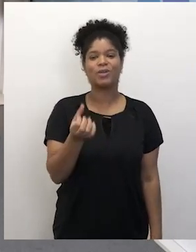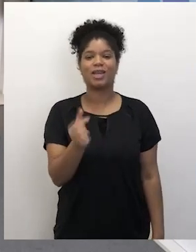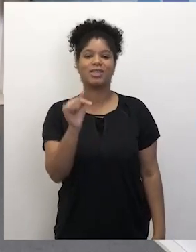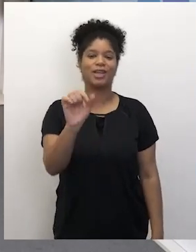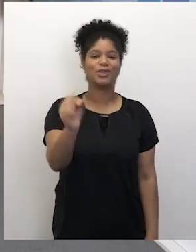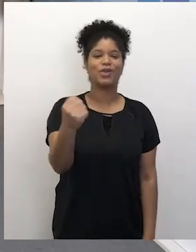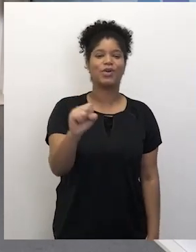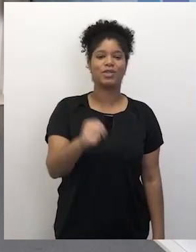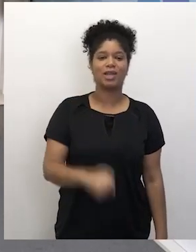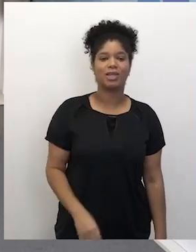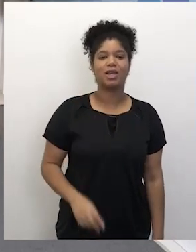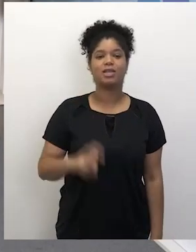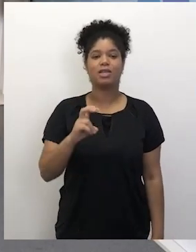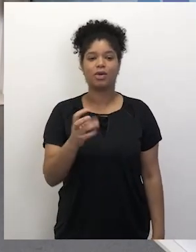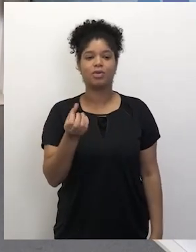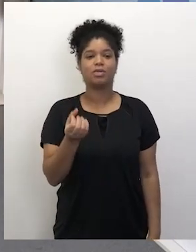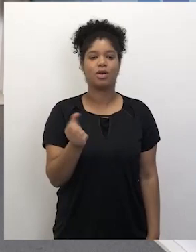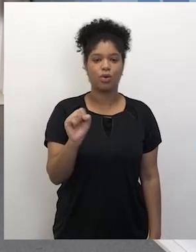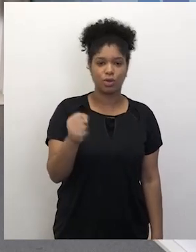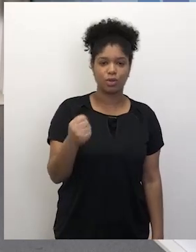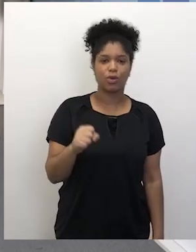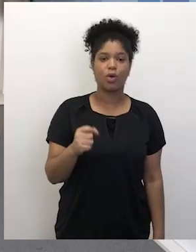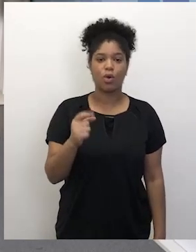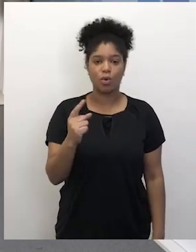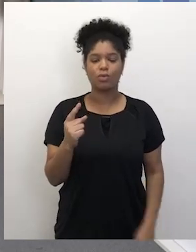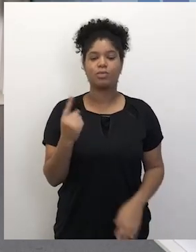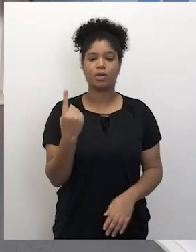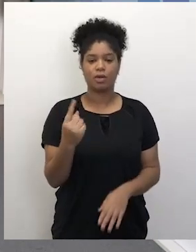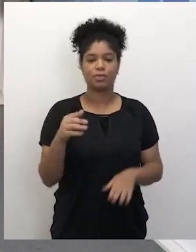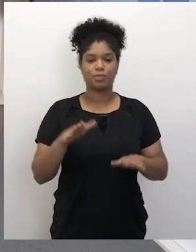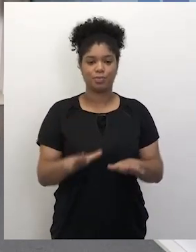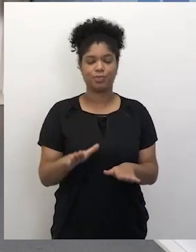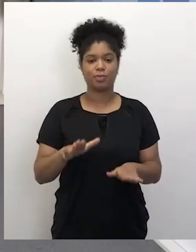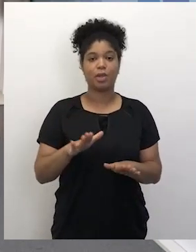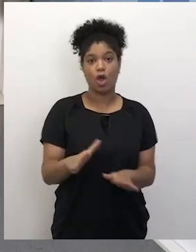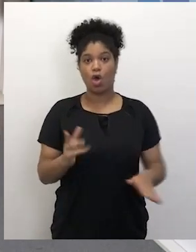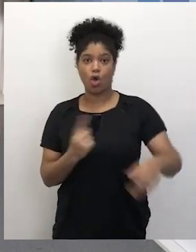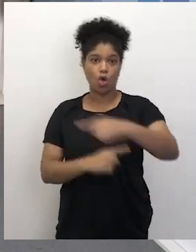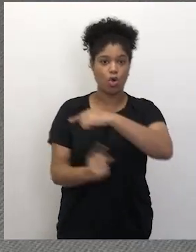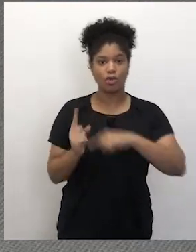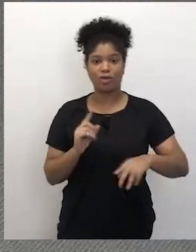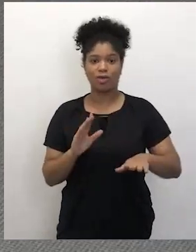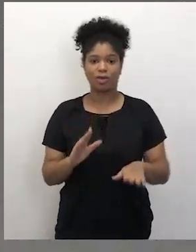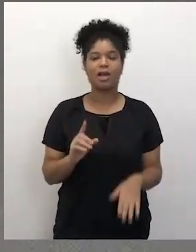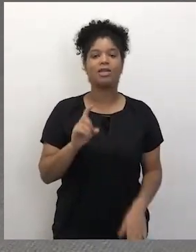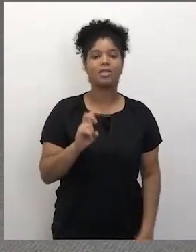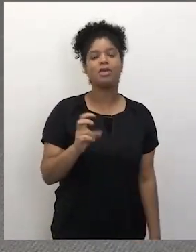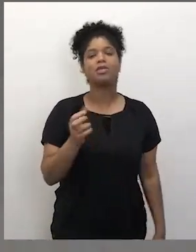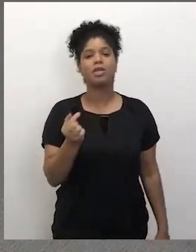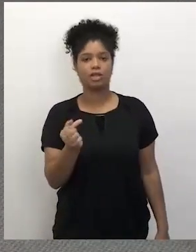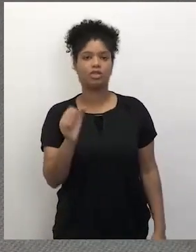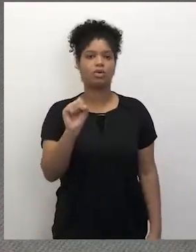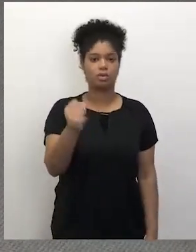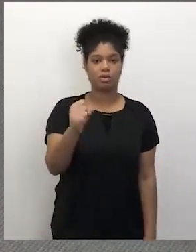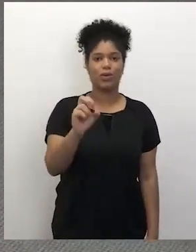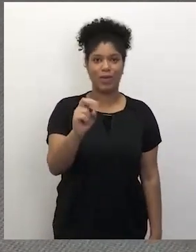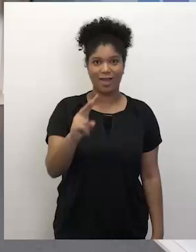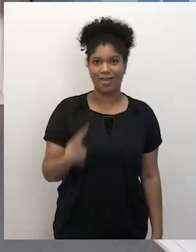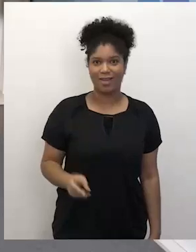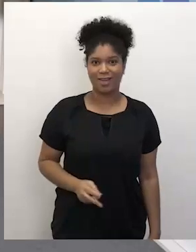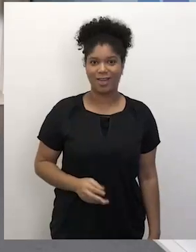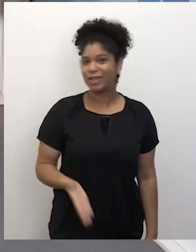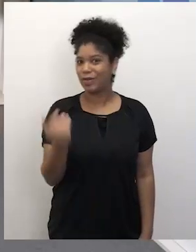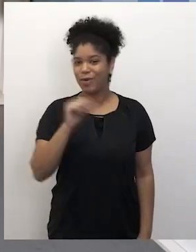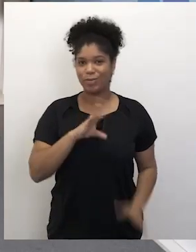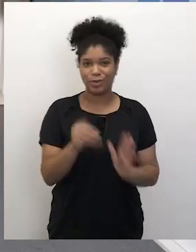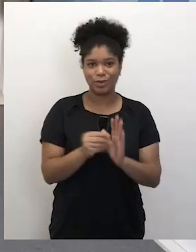Quatro. Cinco, seis, sete, oito. Um, dois, três, quatro. Cinco, seis, Beleza? Sete, oito. Vamos tudo,